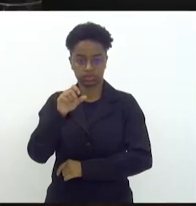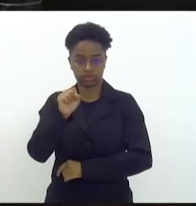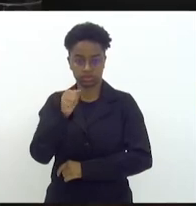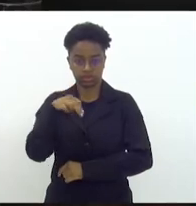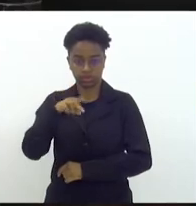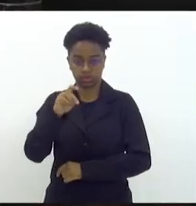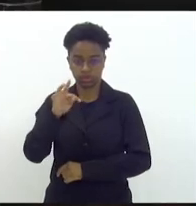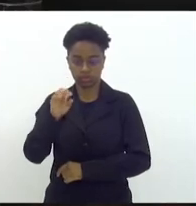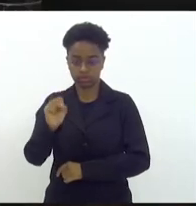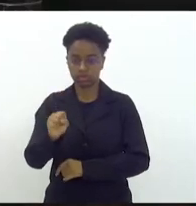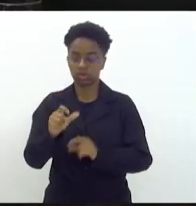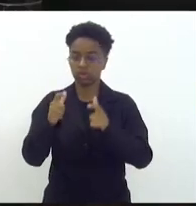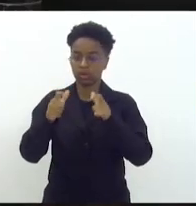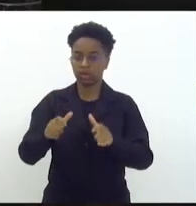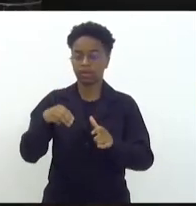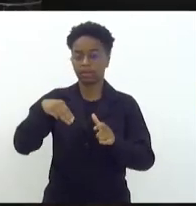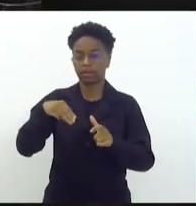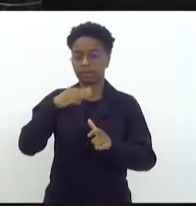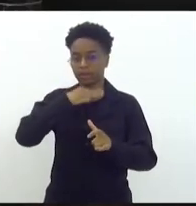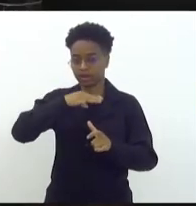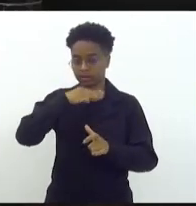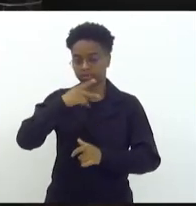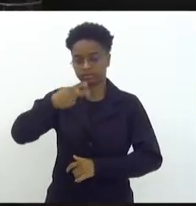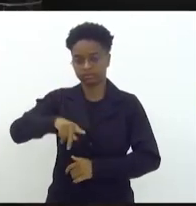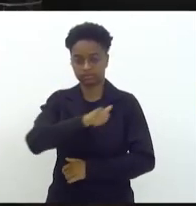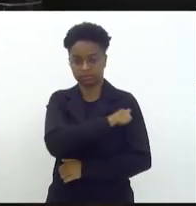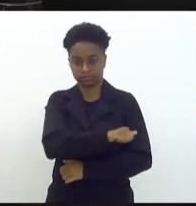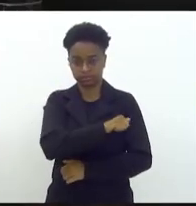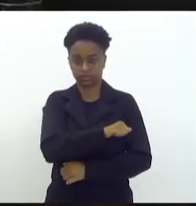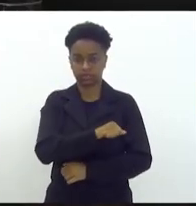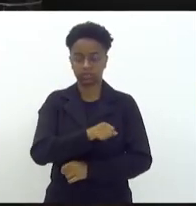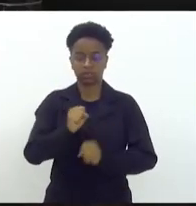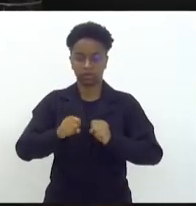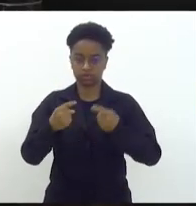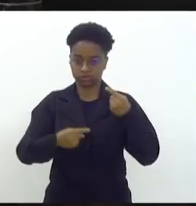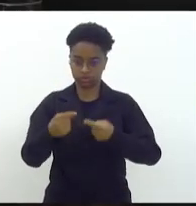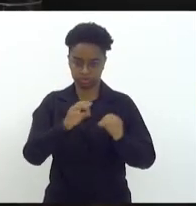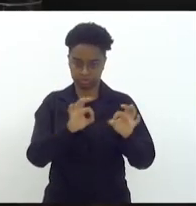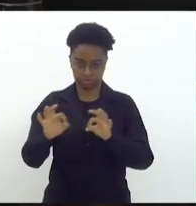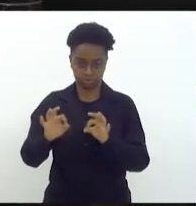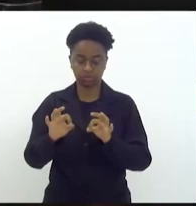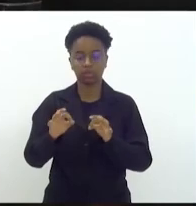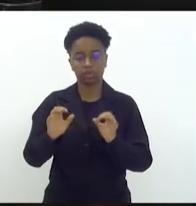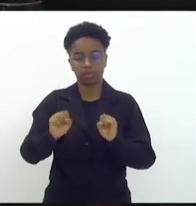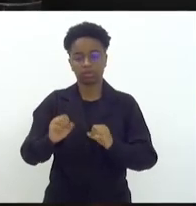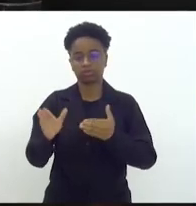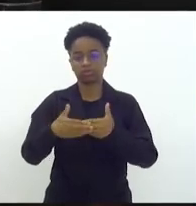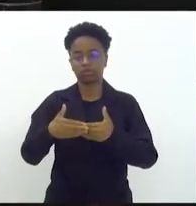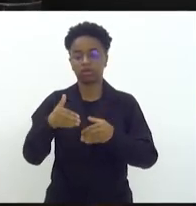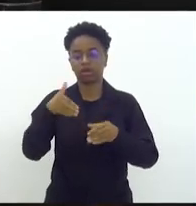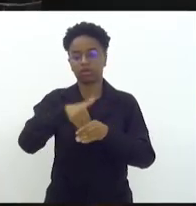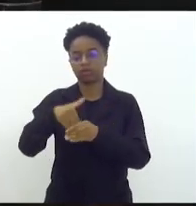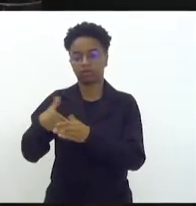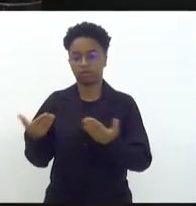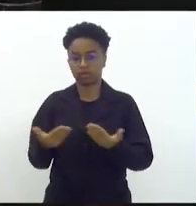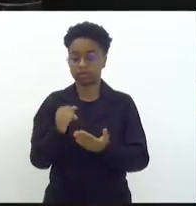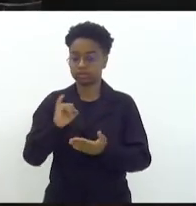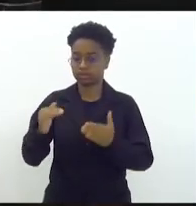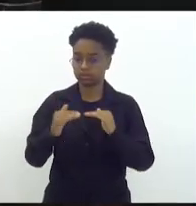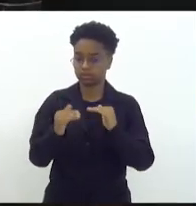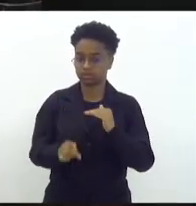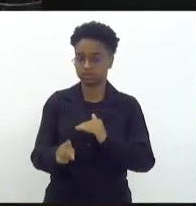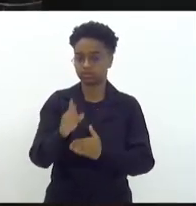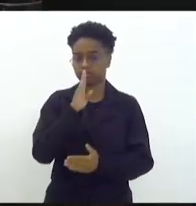Mangaratiba, Rio de Janeiro, e das outras providências. Em discussão, não havendo quem queira discutir, encerrada a discussão, em votação, os senhores que aprovam,